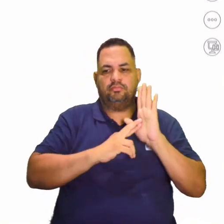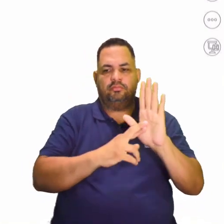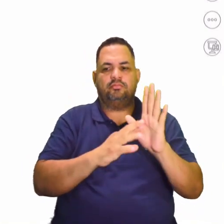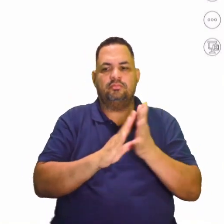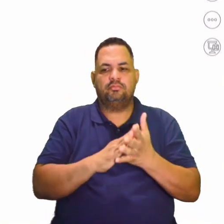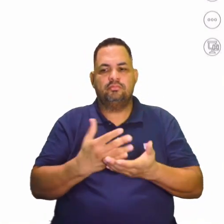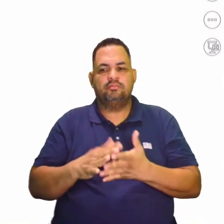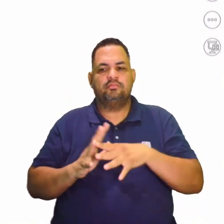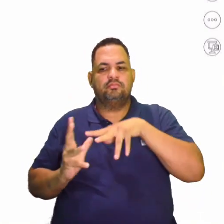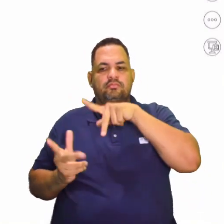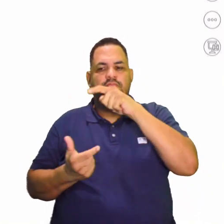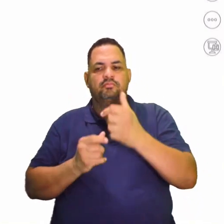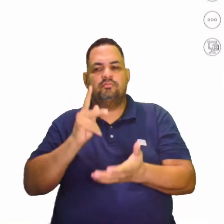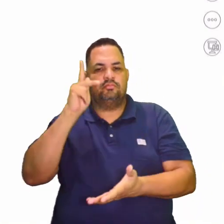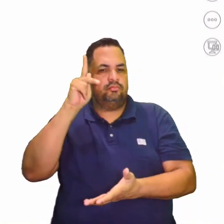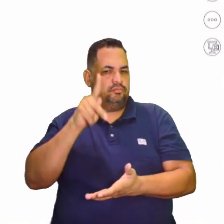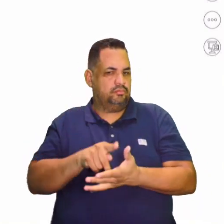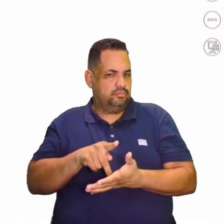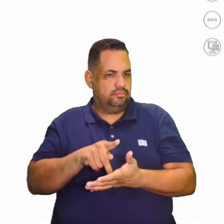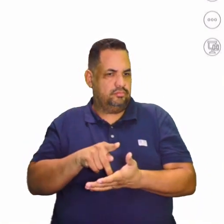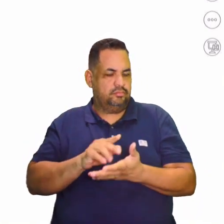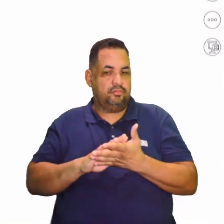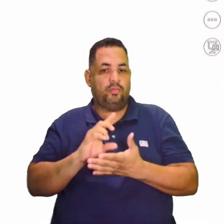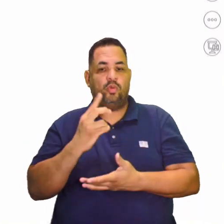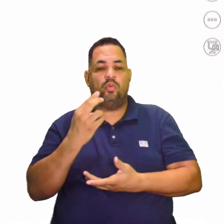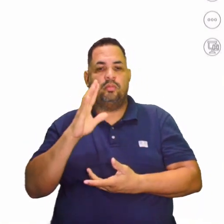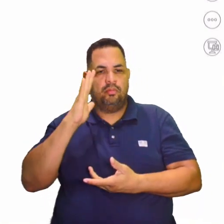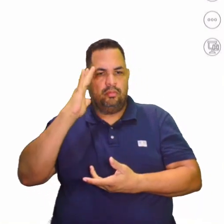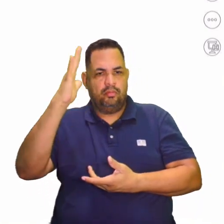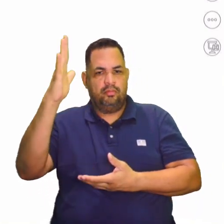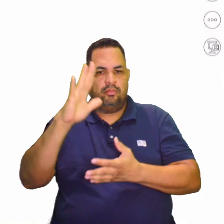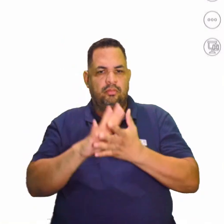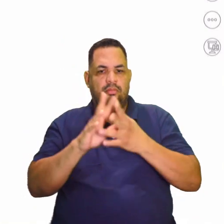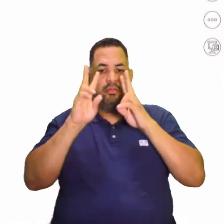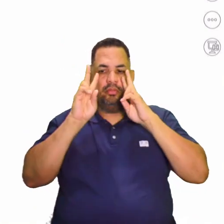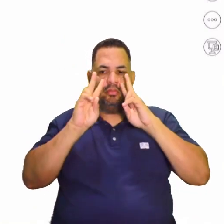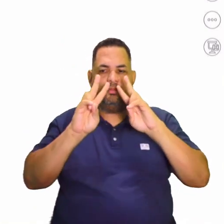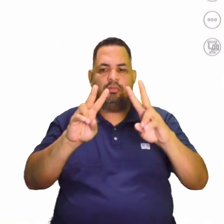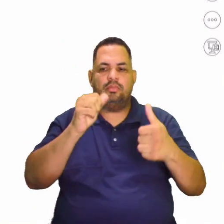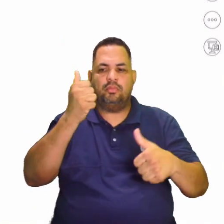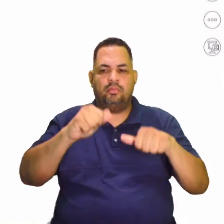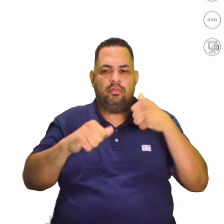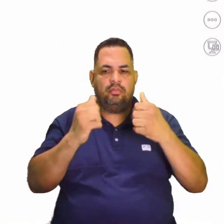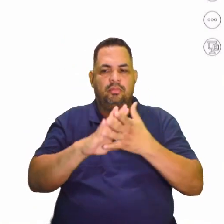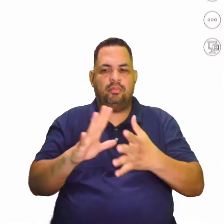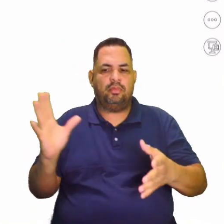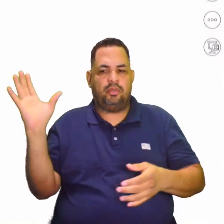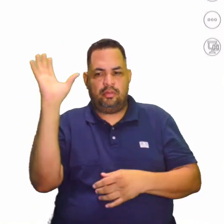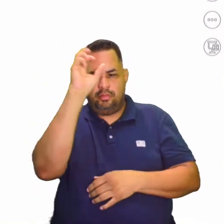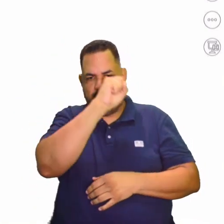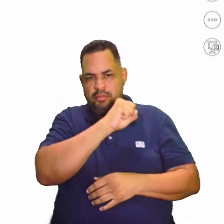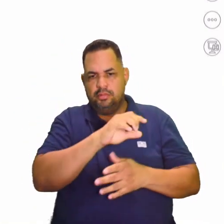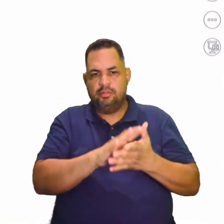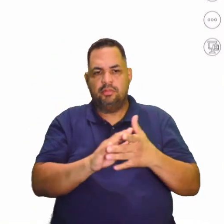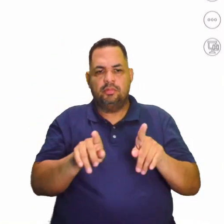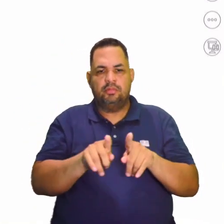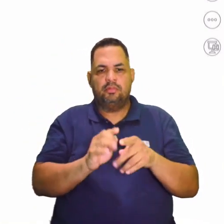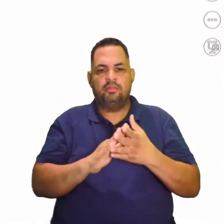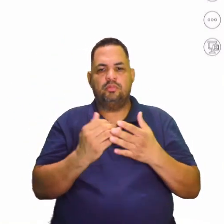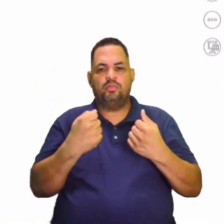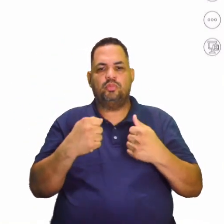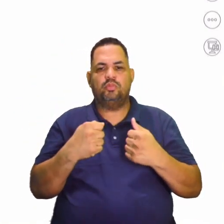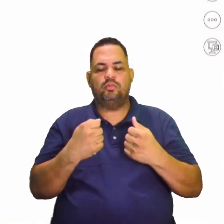ou imaginário. Então, a visão, né, como forma de avaliação e apreensão. Artes visuais é tudo o